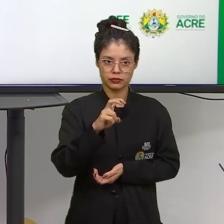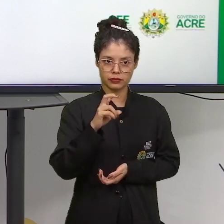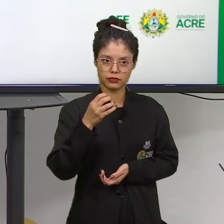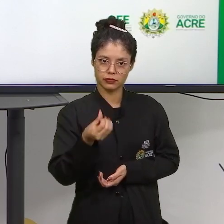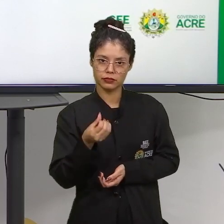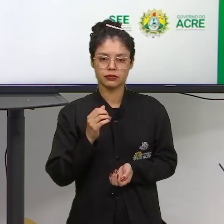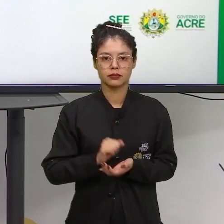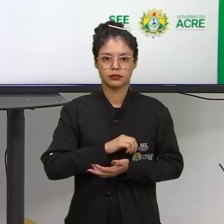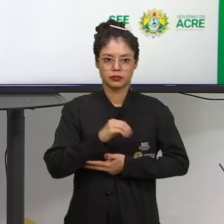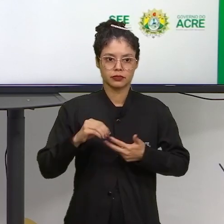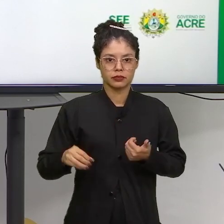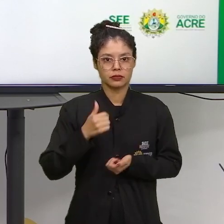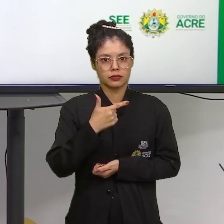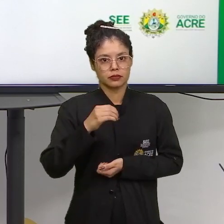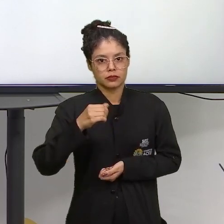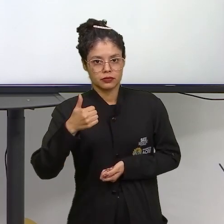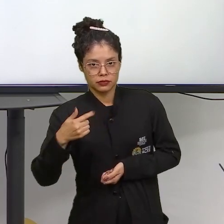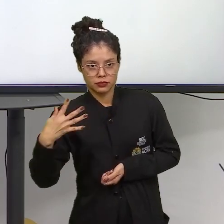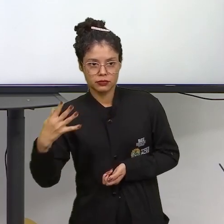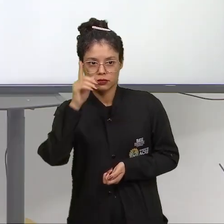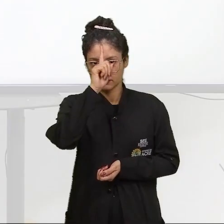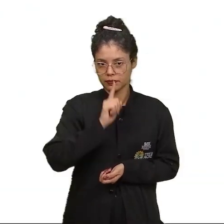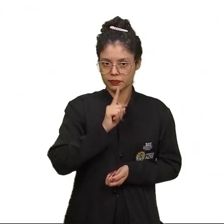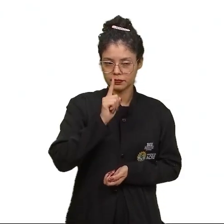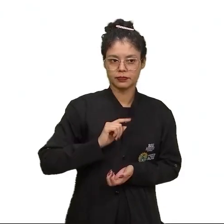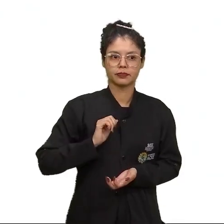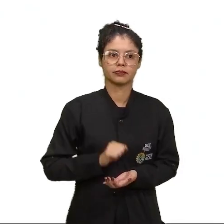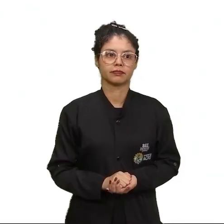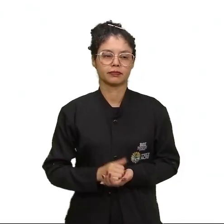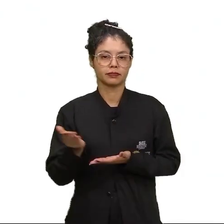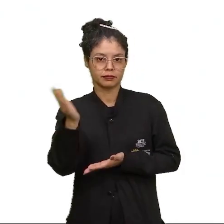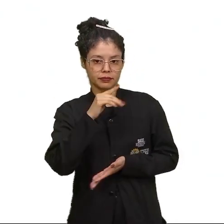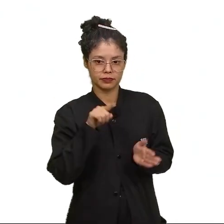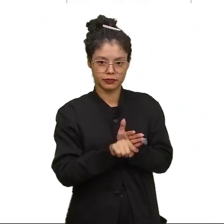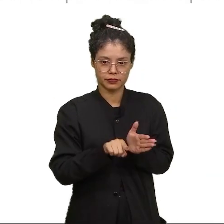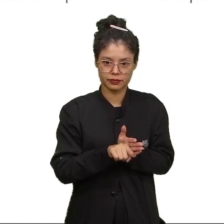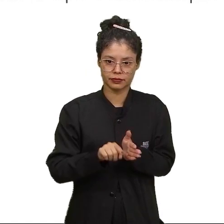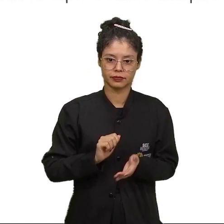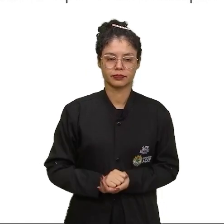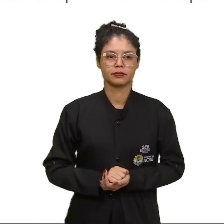56 do Enem 2024 da prova amarela. Vamos à questão.